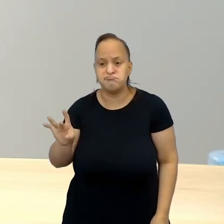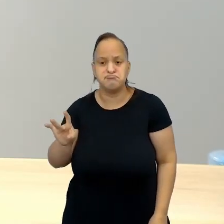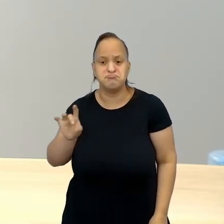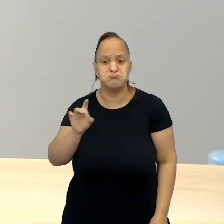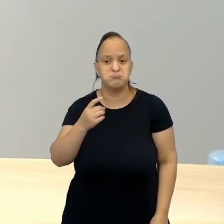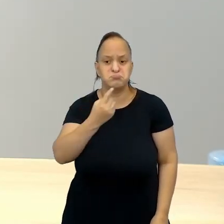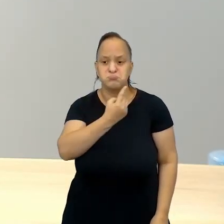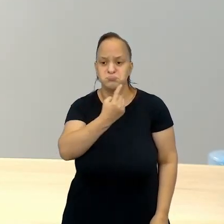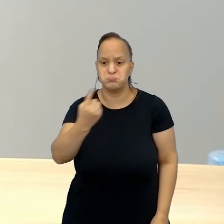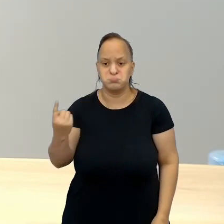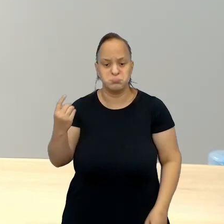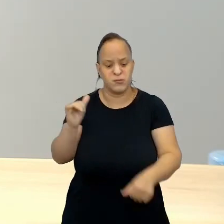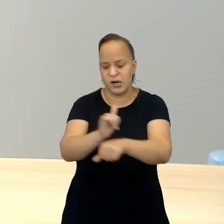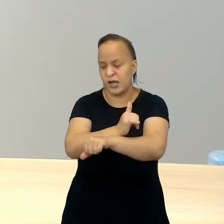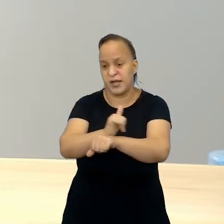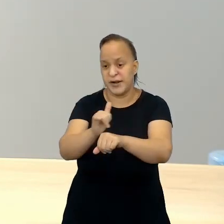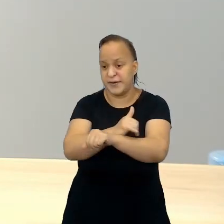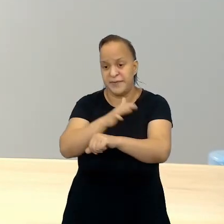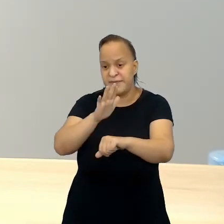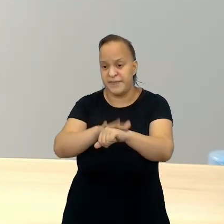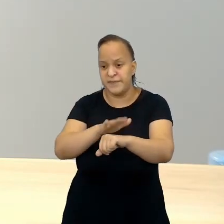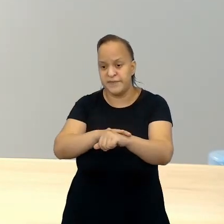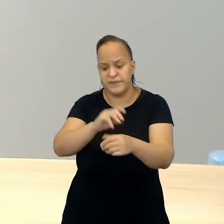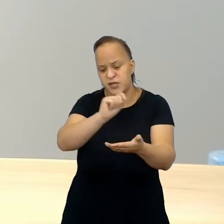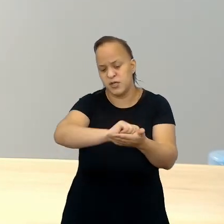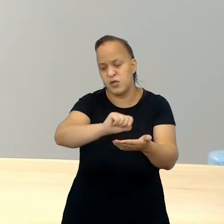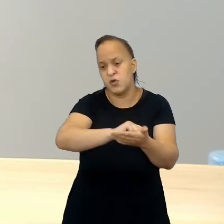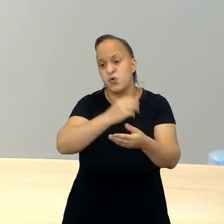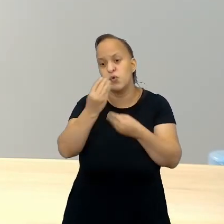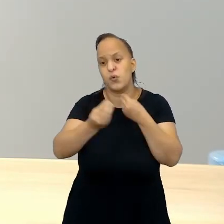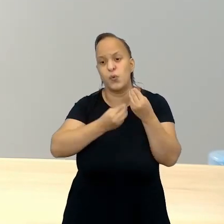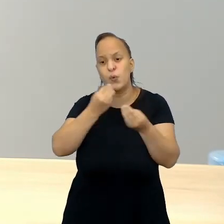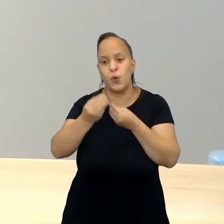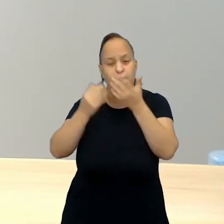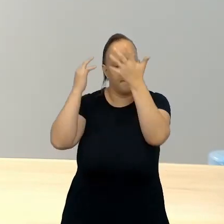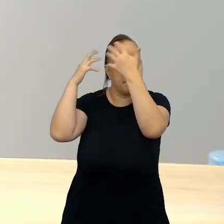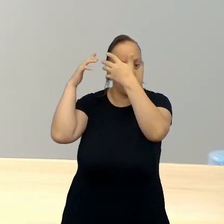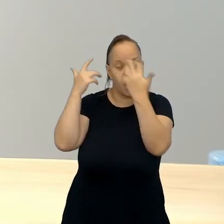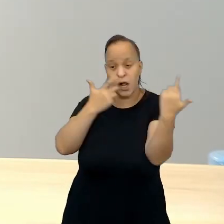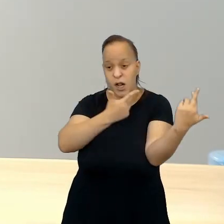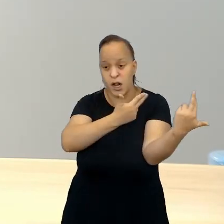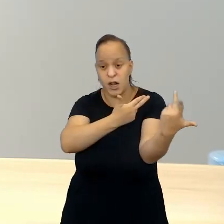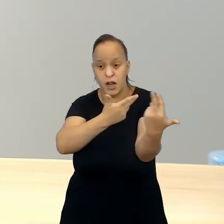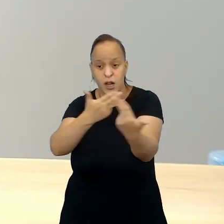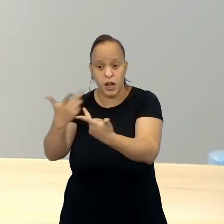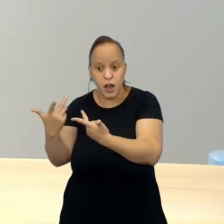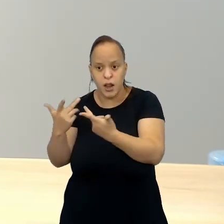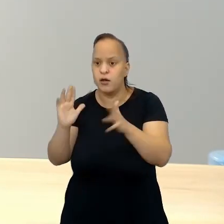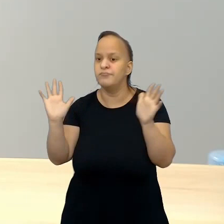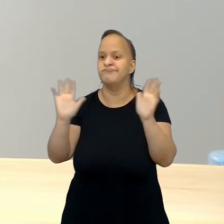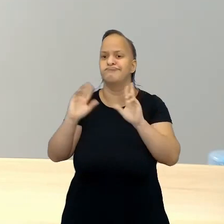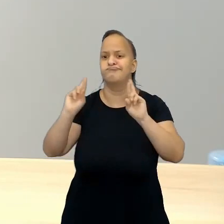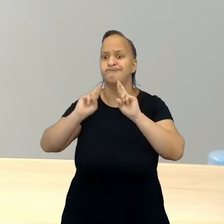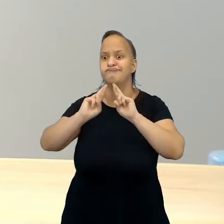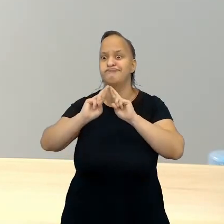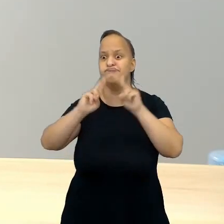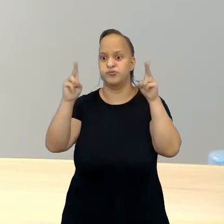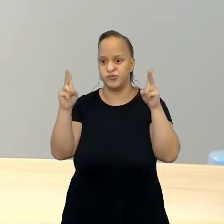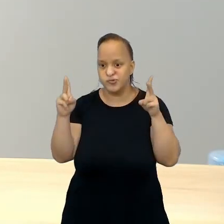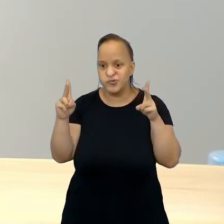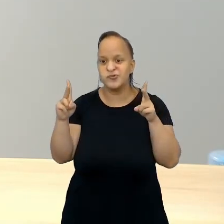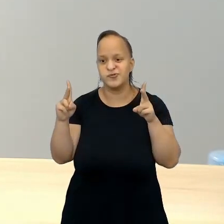estratégia do diário, né? A forma que eu anoto as minhas reflexões não é a mesma forma que outras pessoas